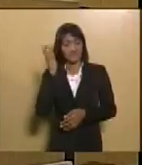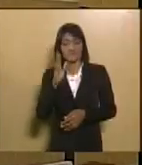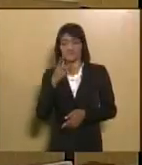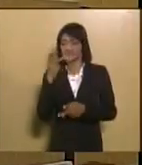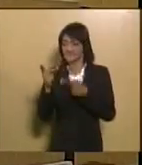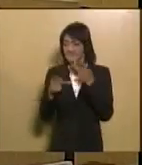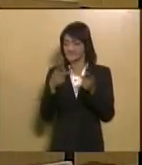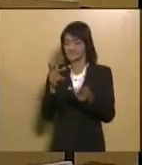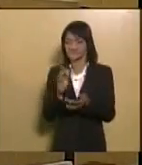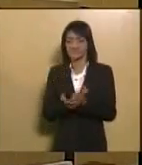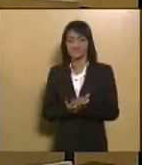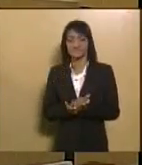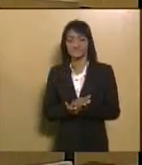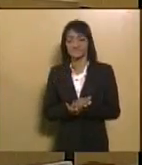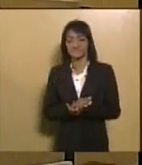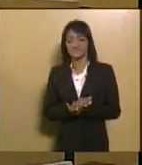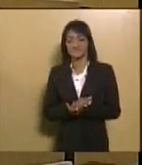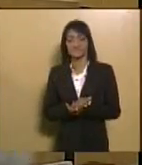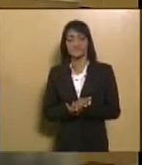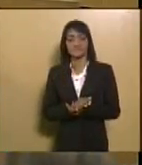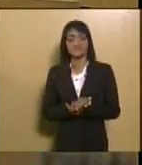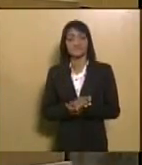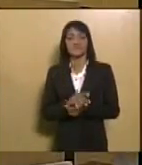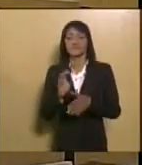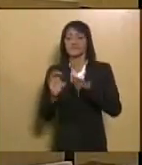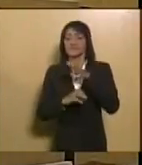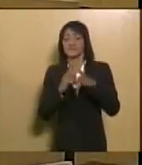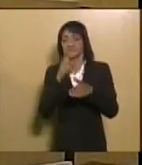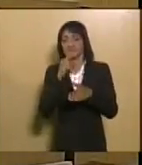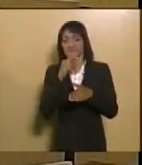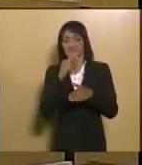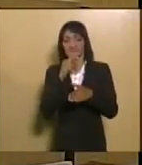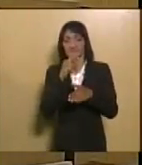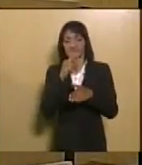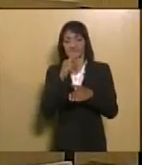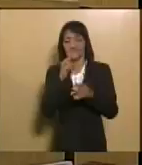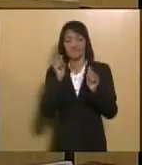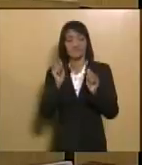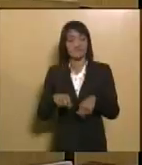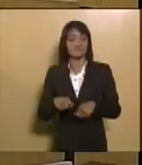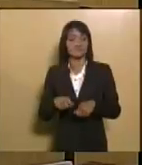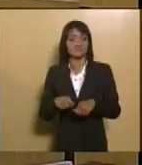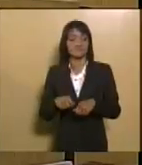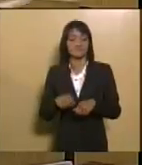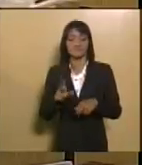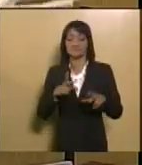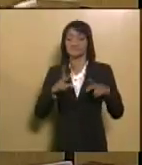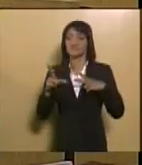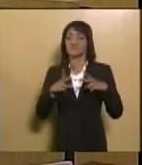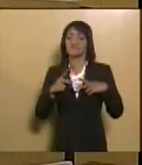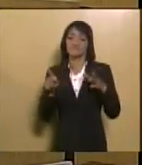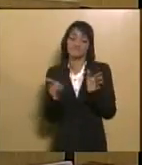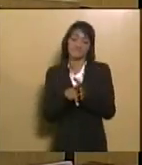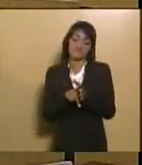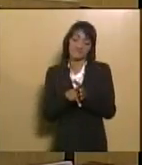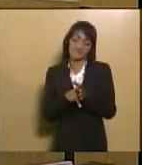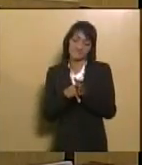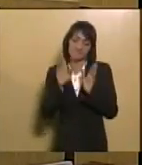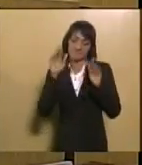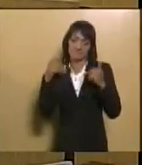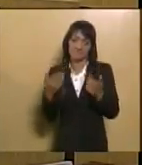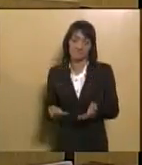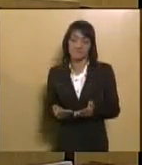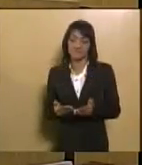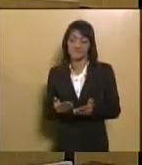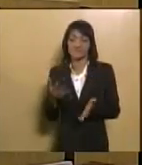contrária, é a privatização da DESO. Não sei se vai ser a privatização da DESO que vai salvar a